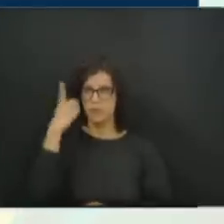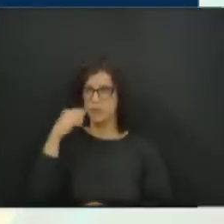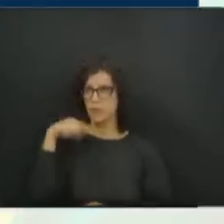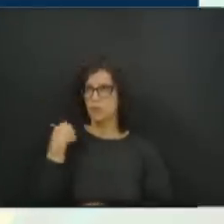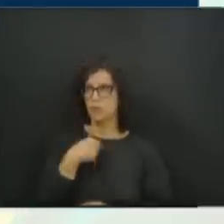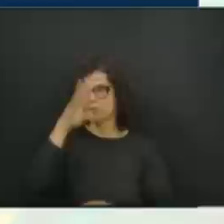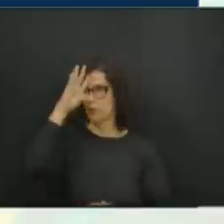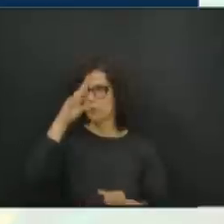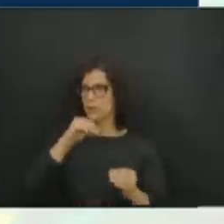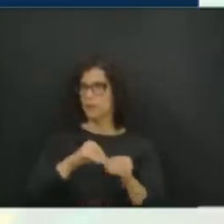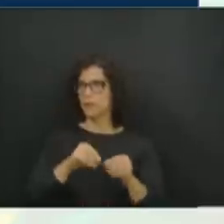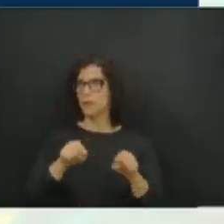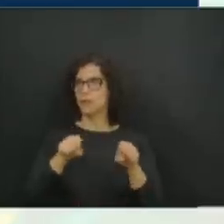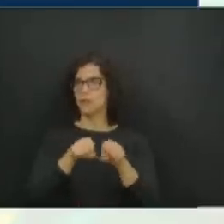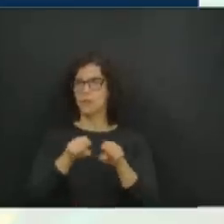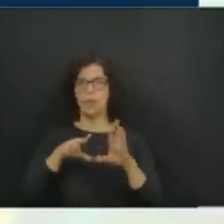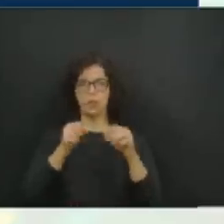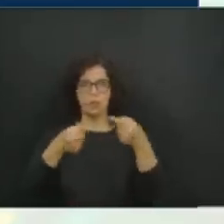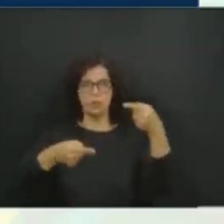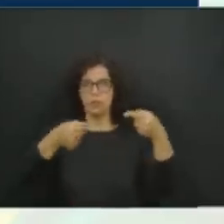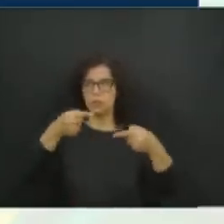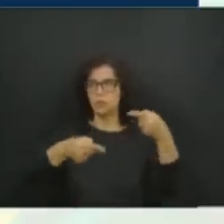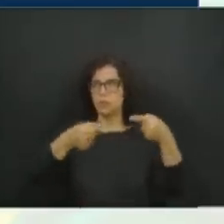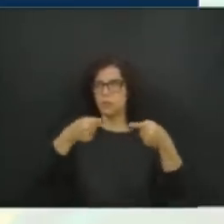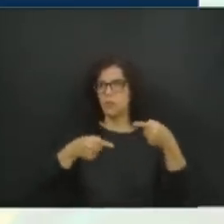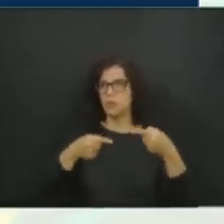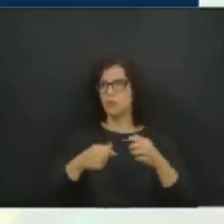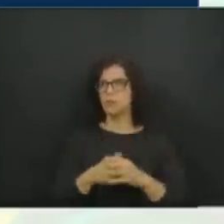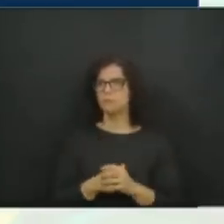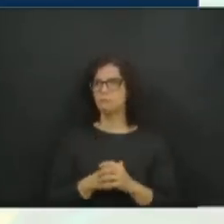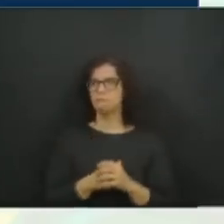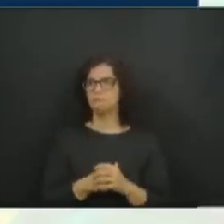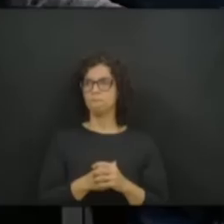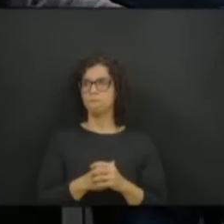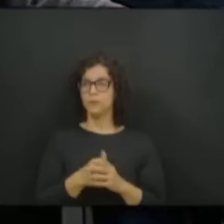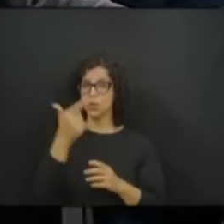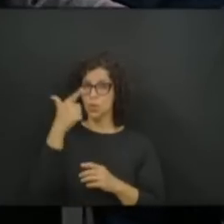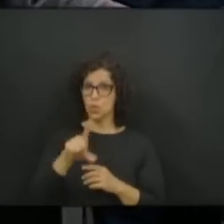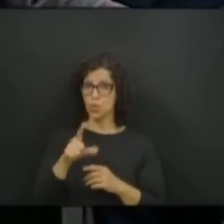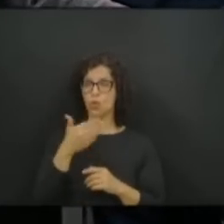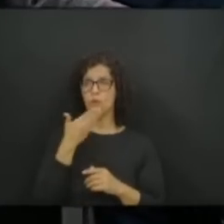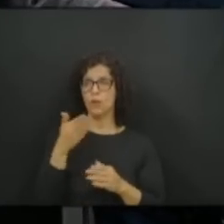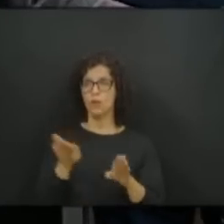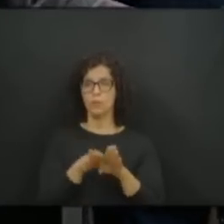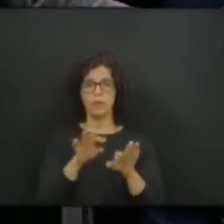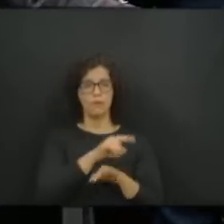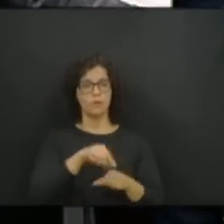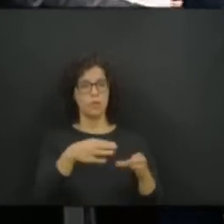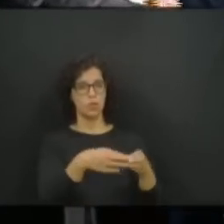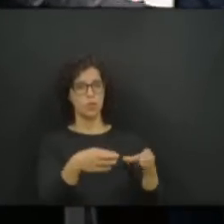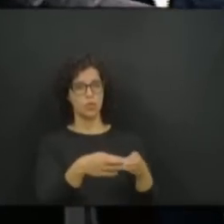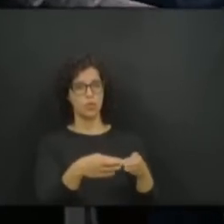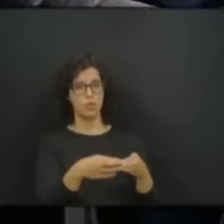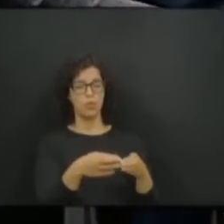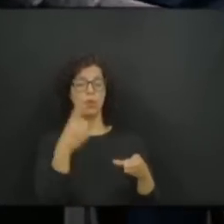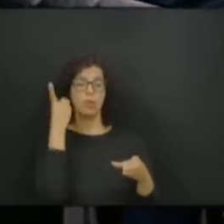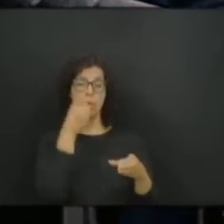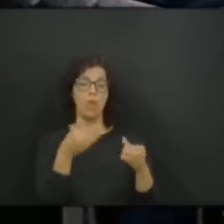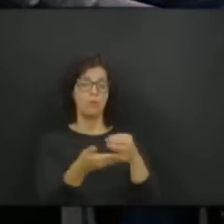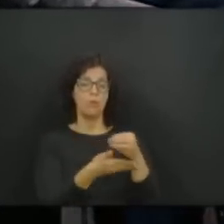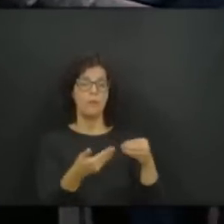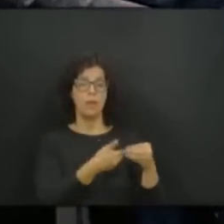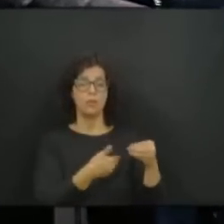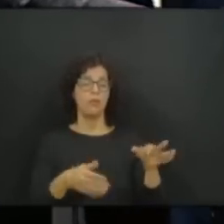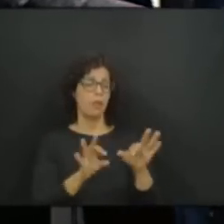entendendo toda esse debate eu quero novamente deixar a bancada é